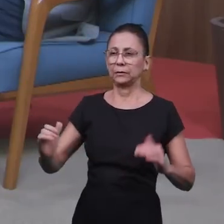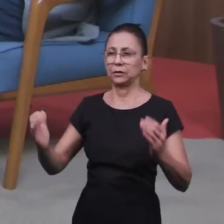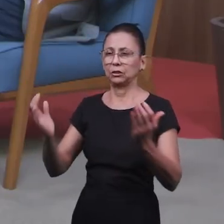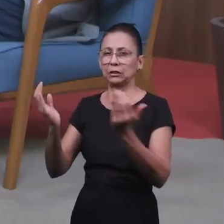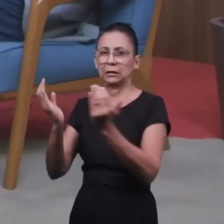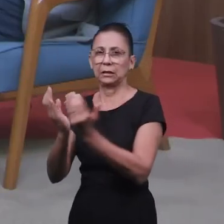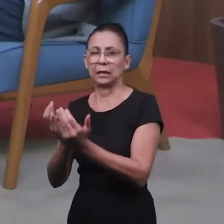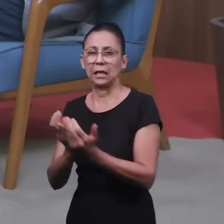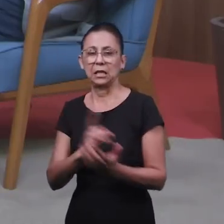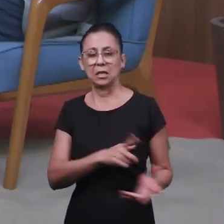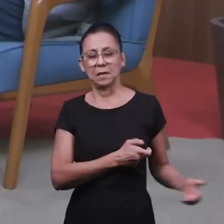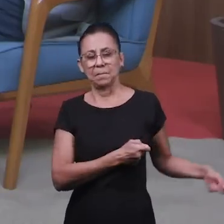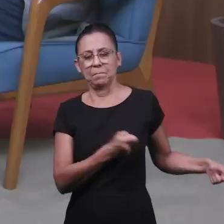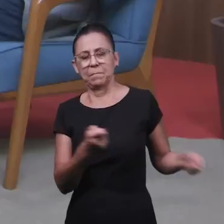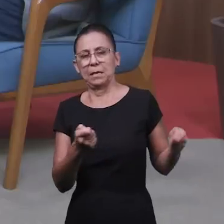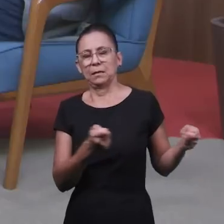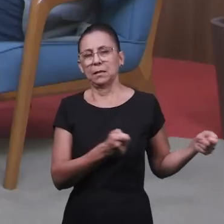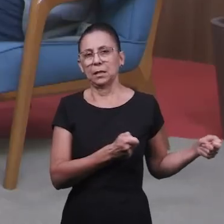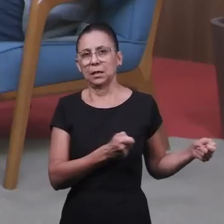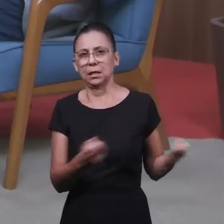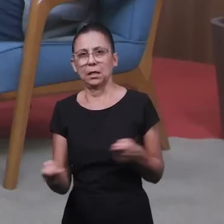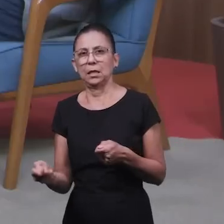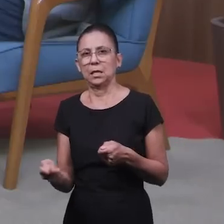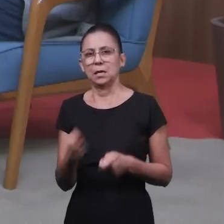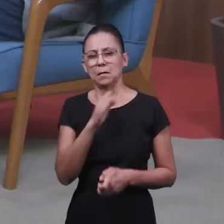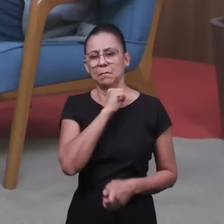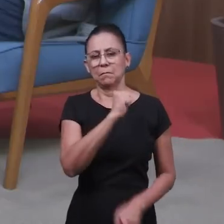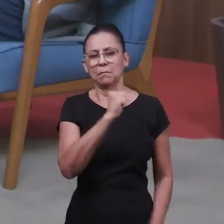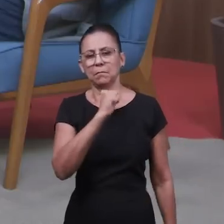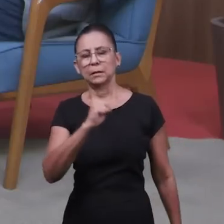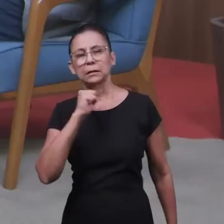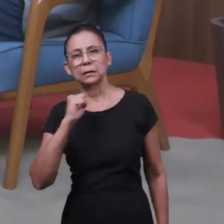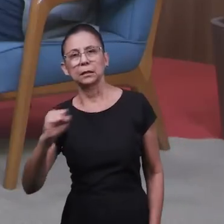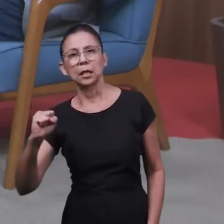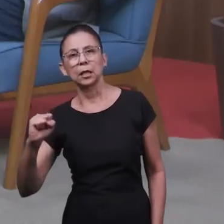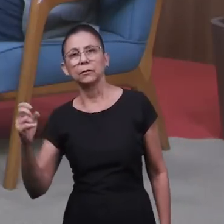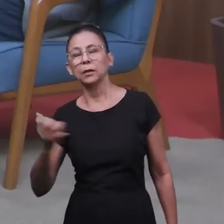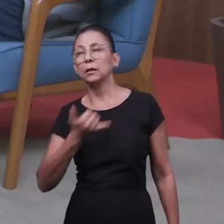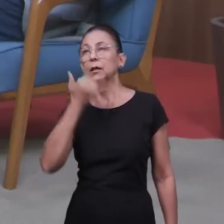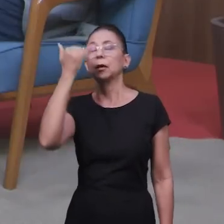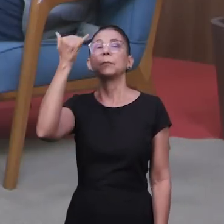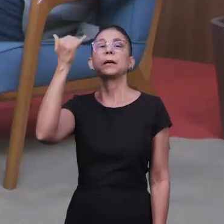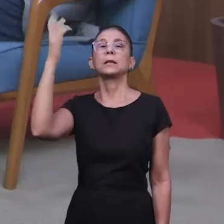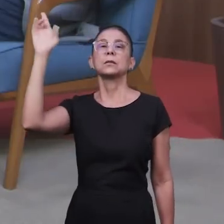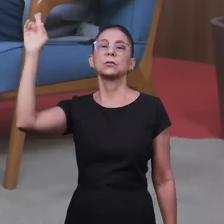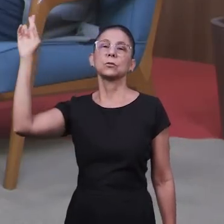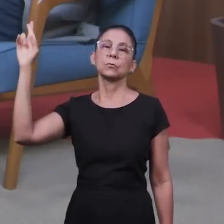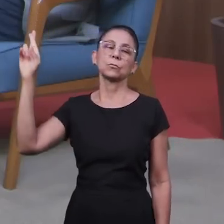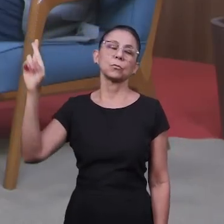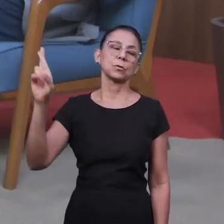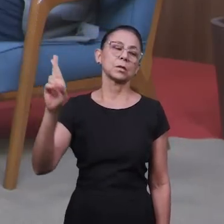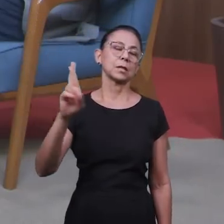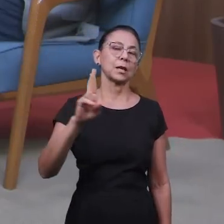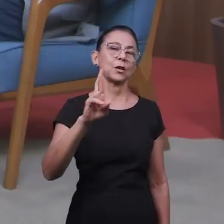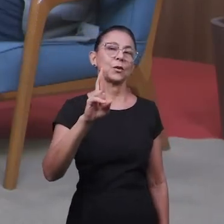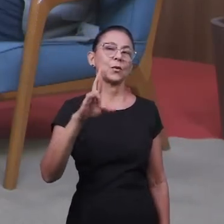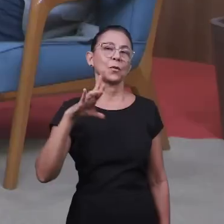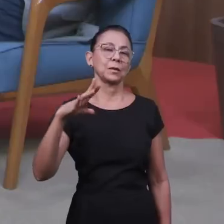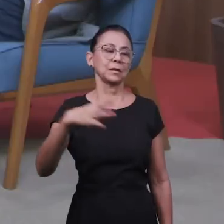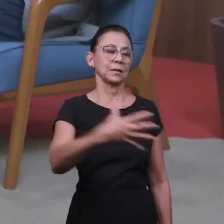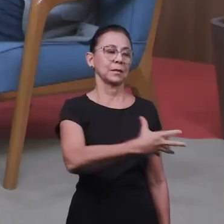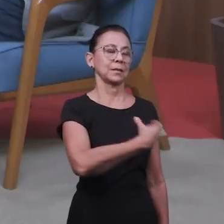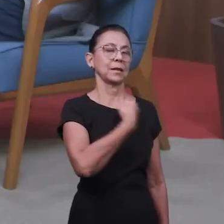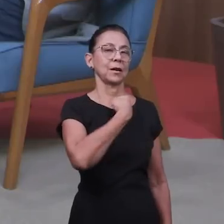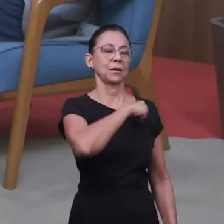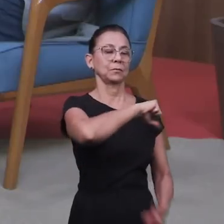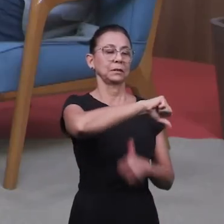domesticado, né? pela bênção, pela experiência com o Senhor. Então ele se torna uma pomba agora nas mãos